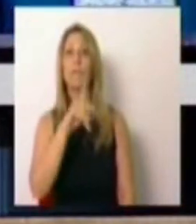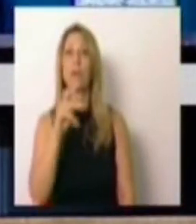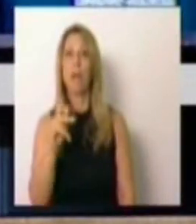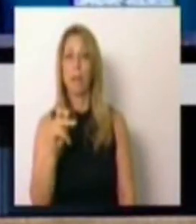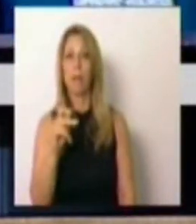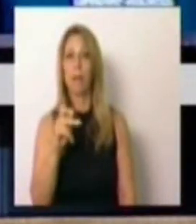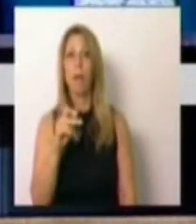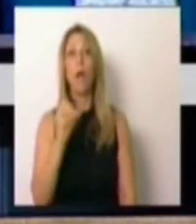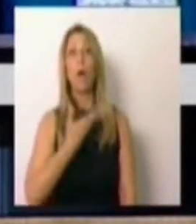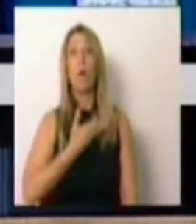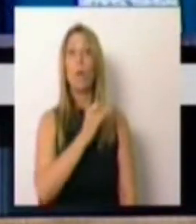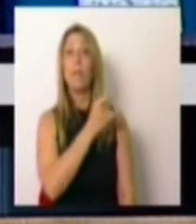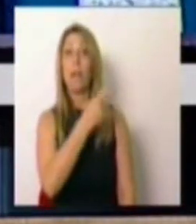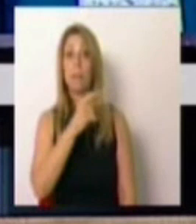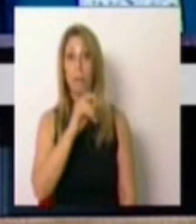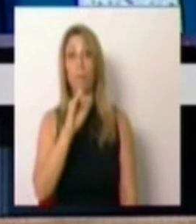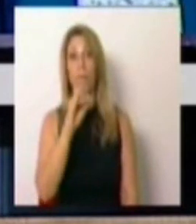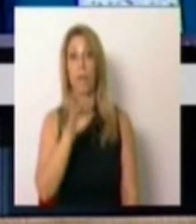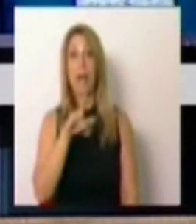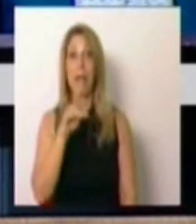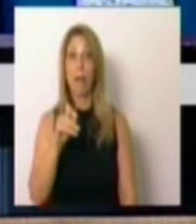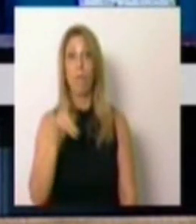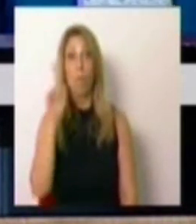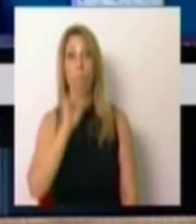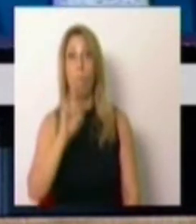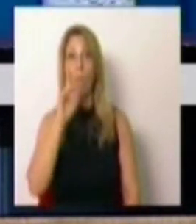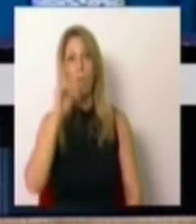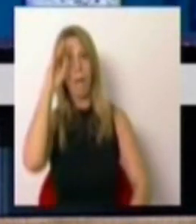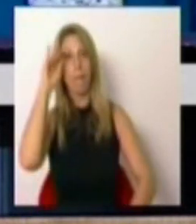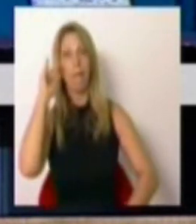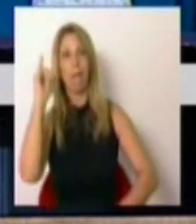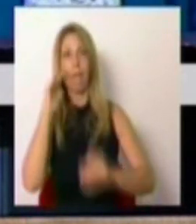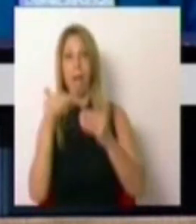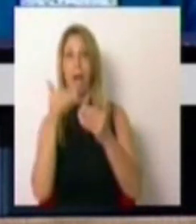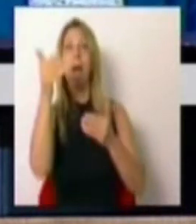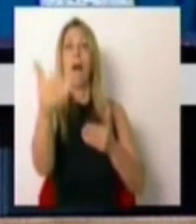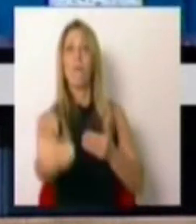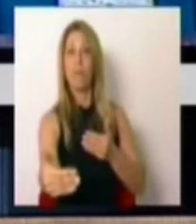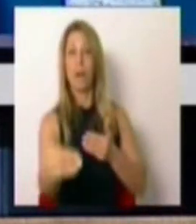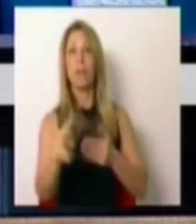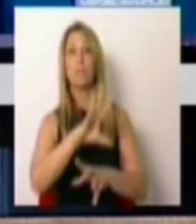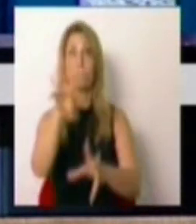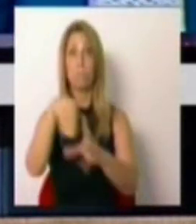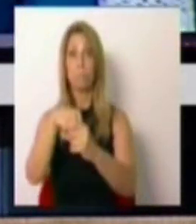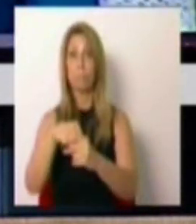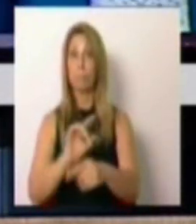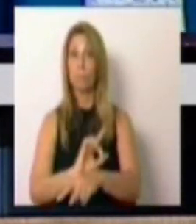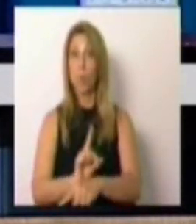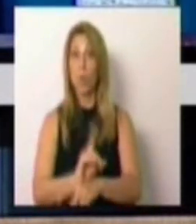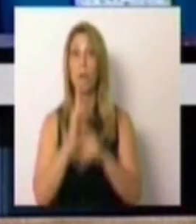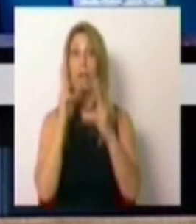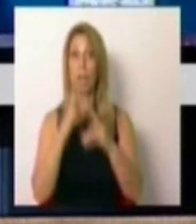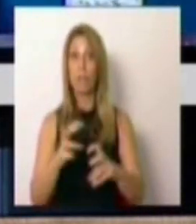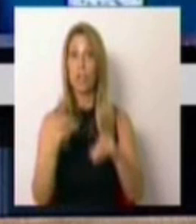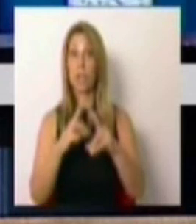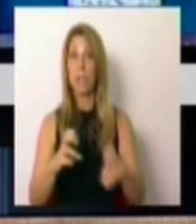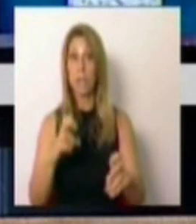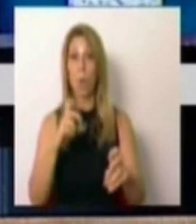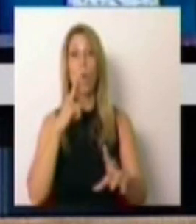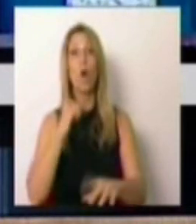Odete Ferreira foi uma mulher à frente do seu tempo, envolvida desde o primeiro momento na investigação e na luta contra a